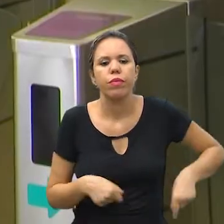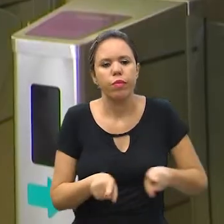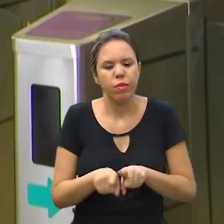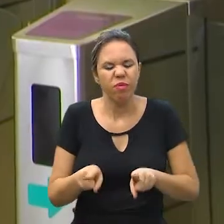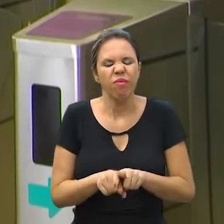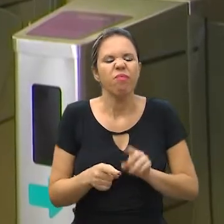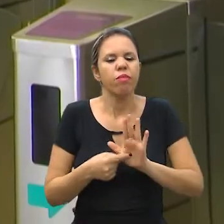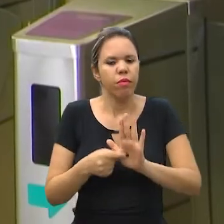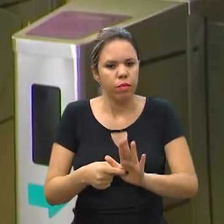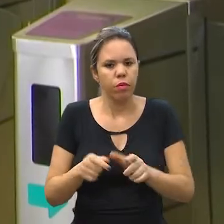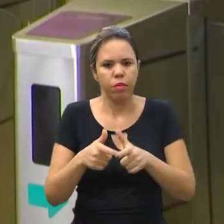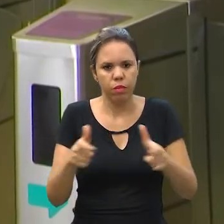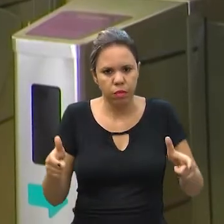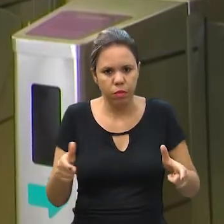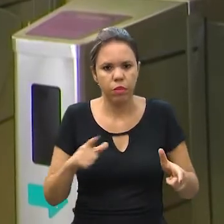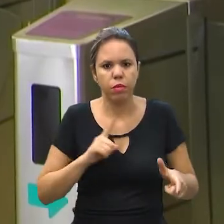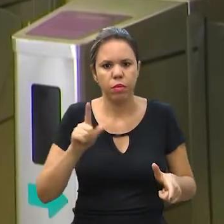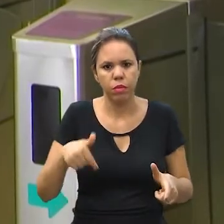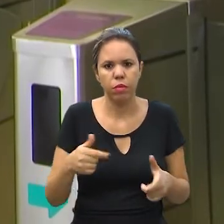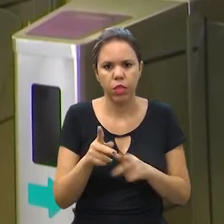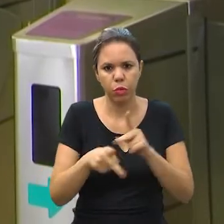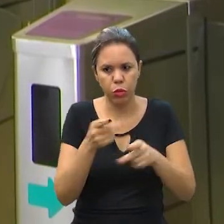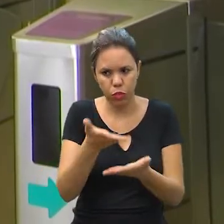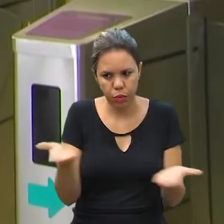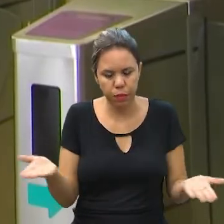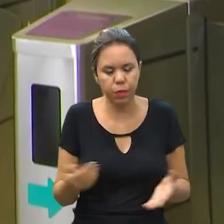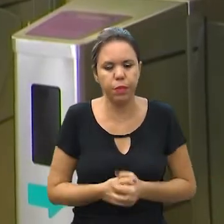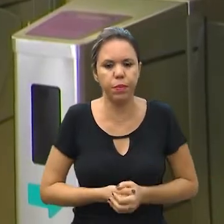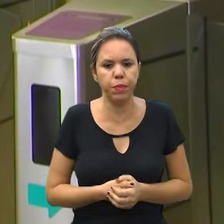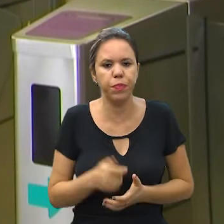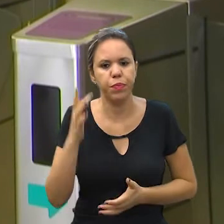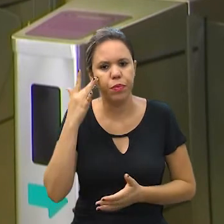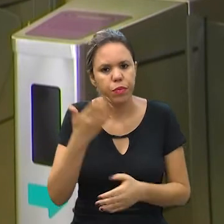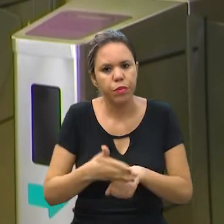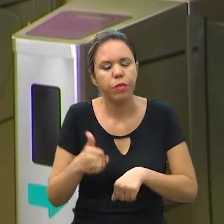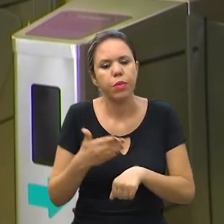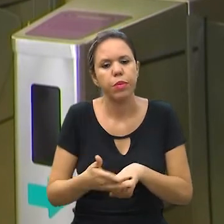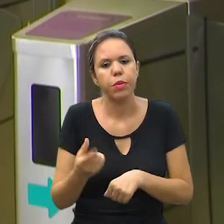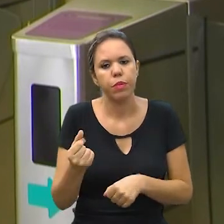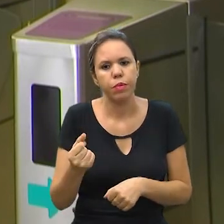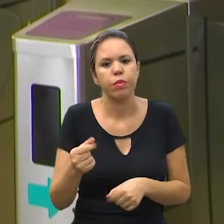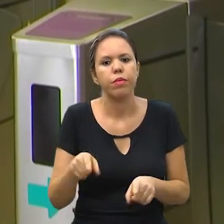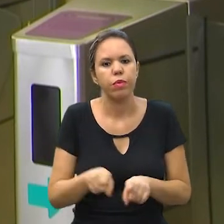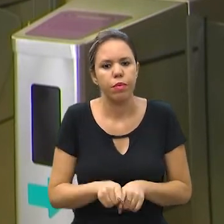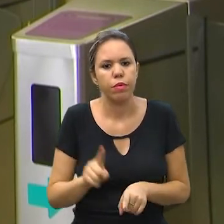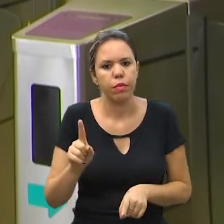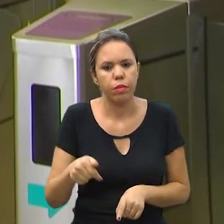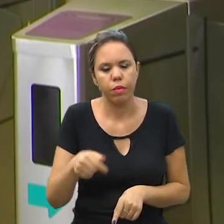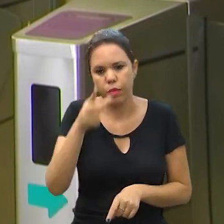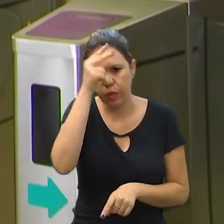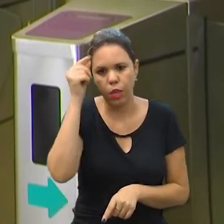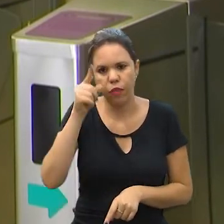com isso também mostrar a abrangência que isso vai ter na população. Eu acho que a aplicação do recurso